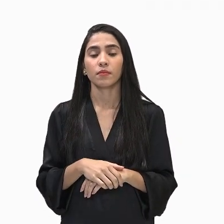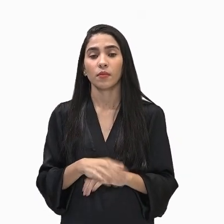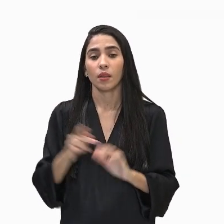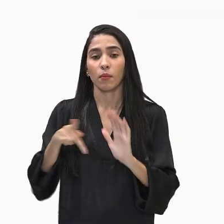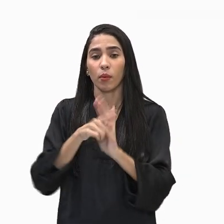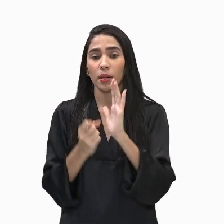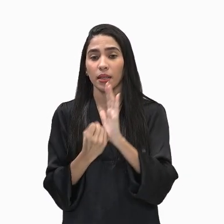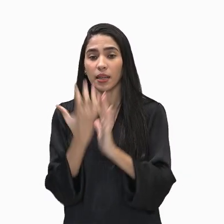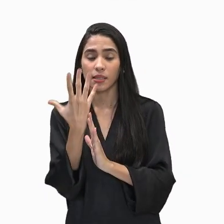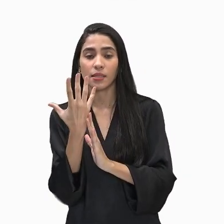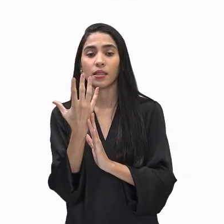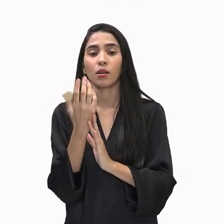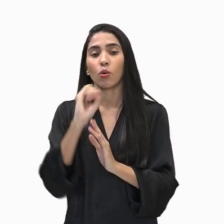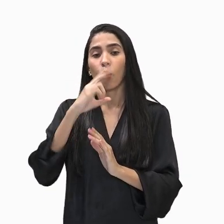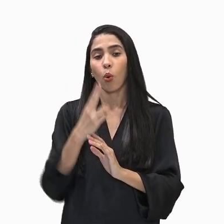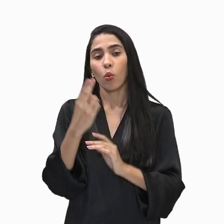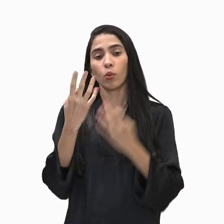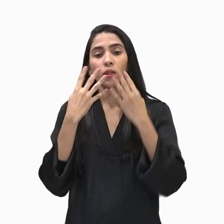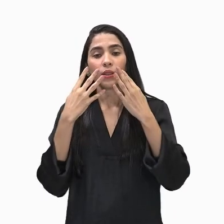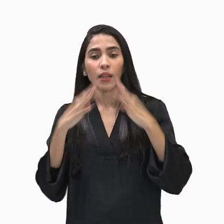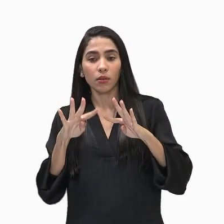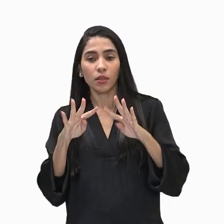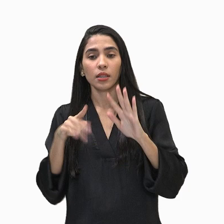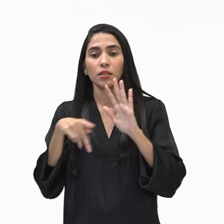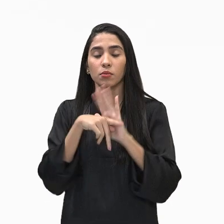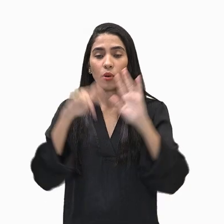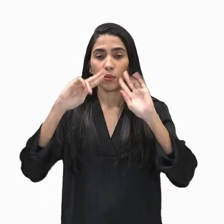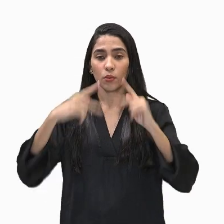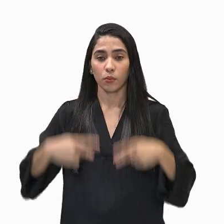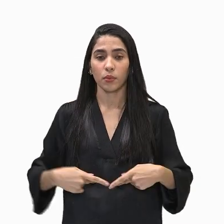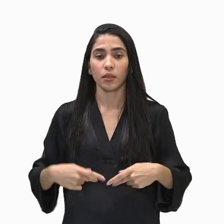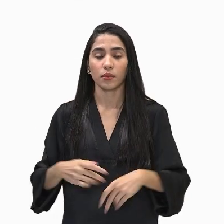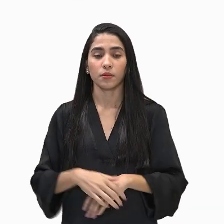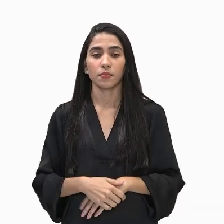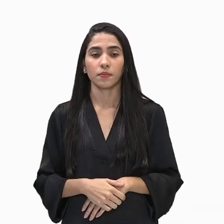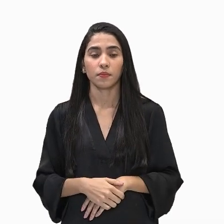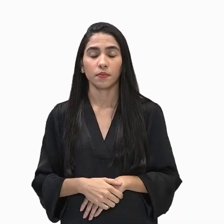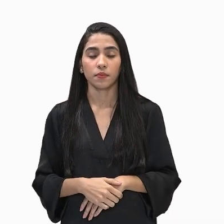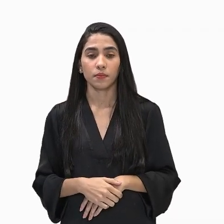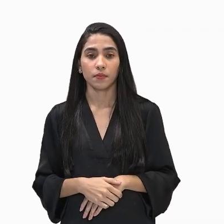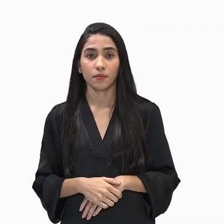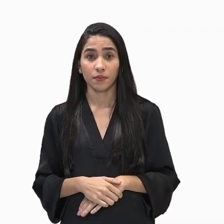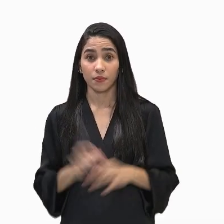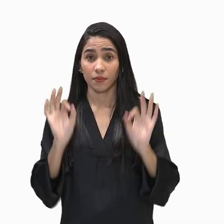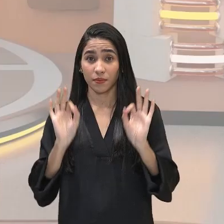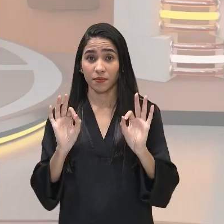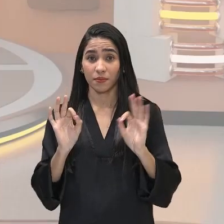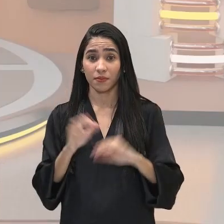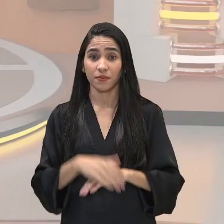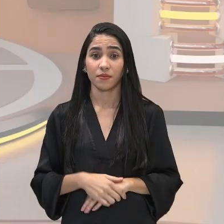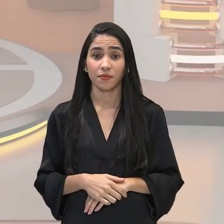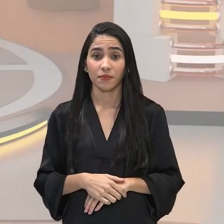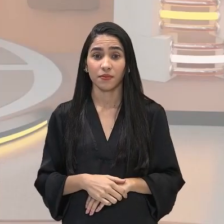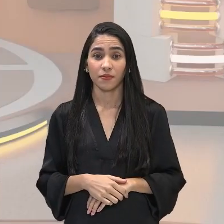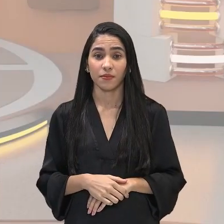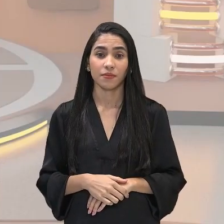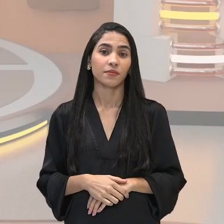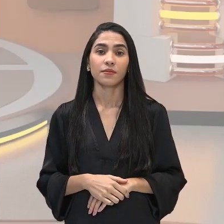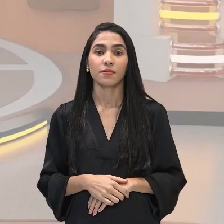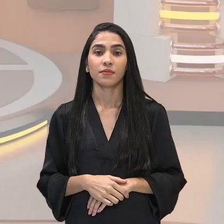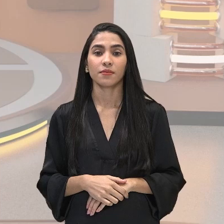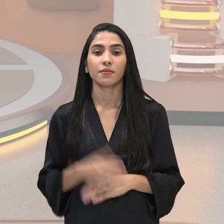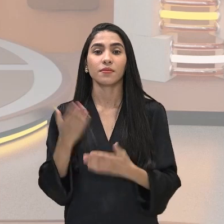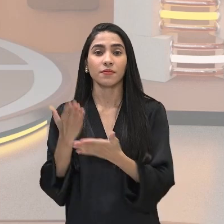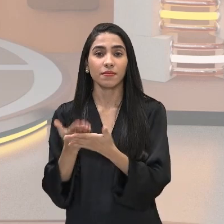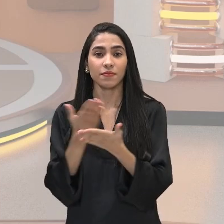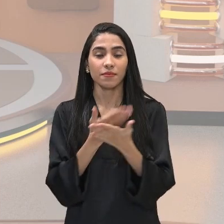originalidade ou a naturalidade do humano. Perfeito, então, gente, olha só. Essa